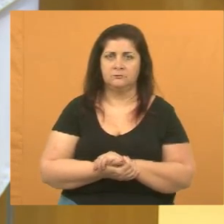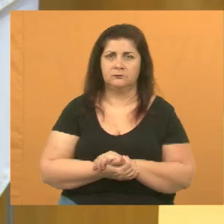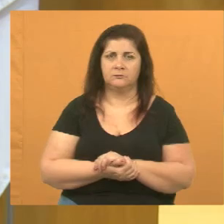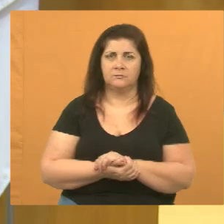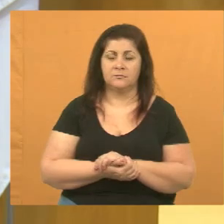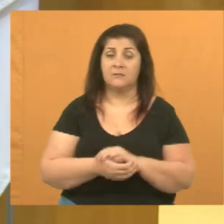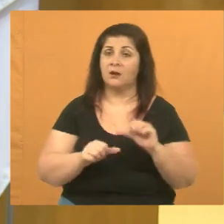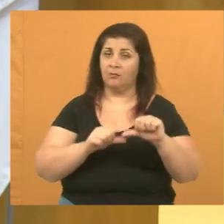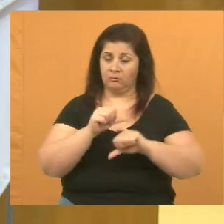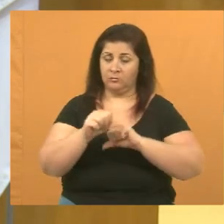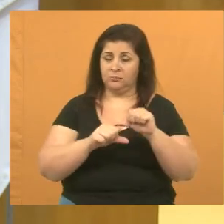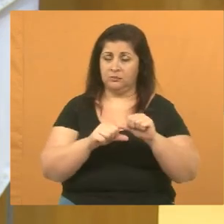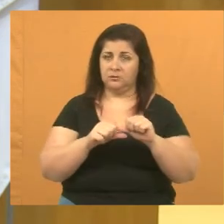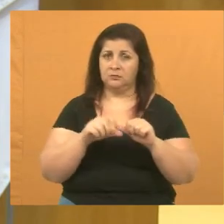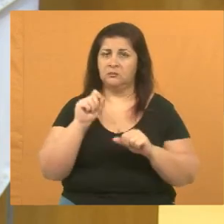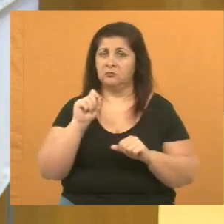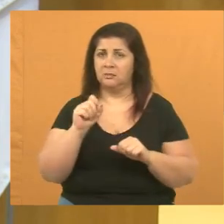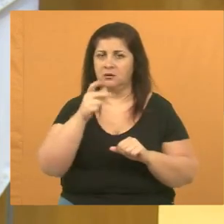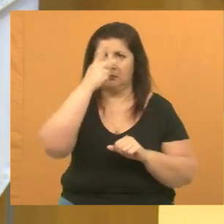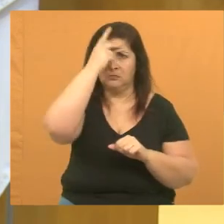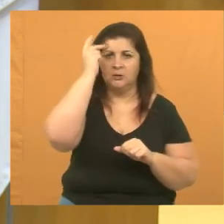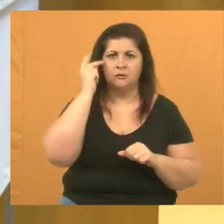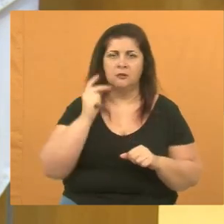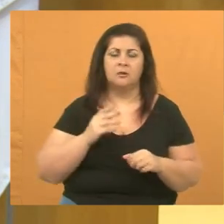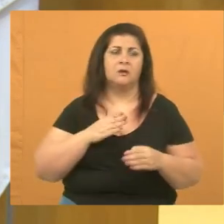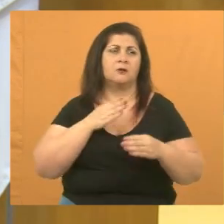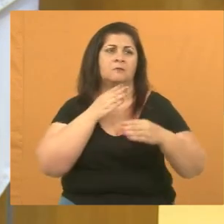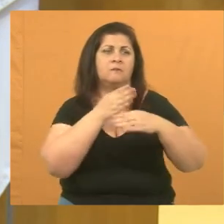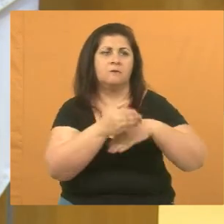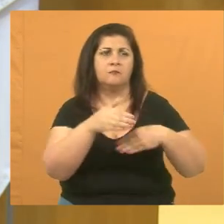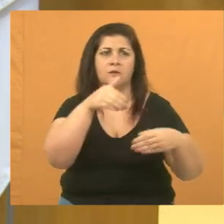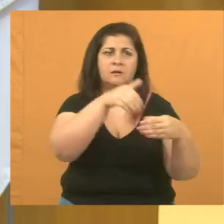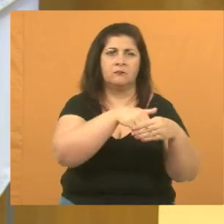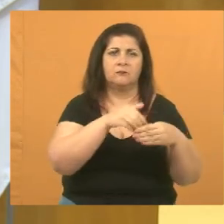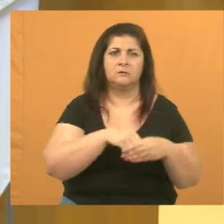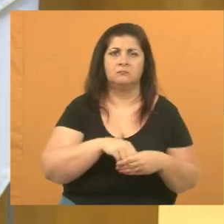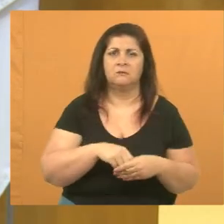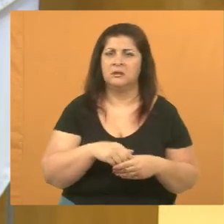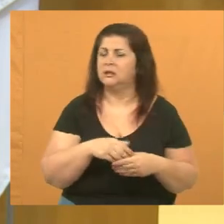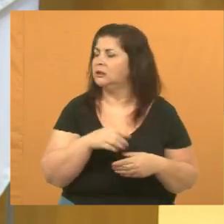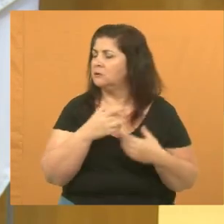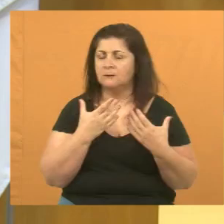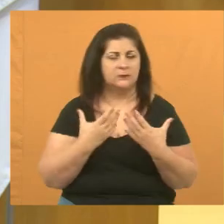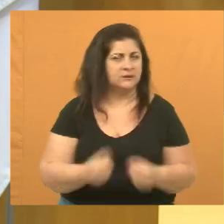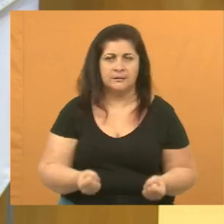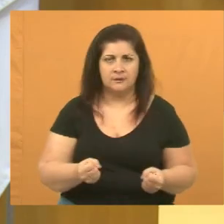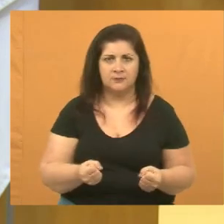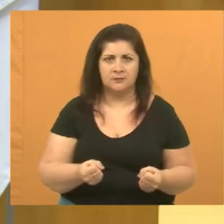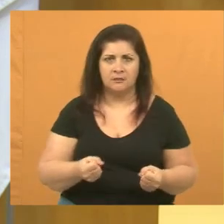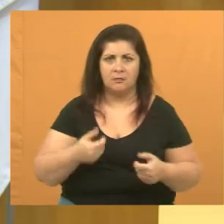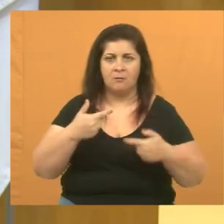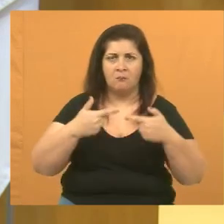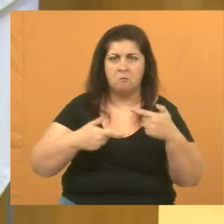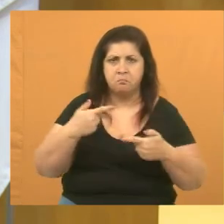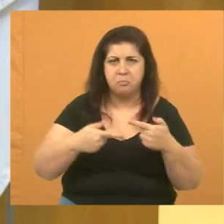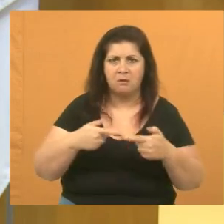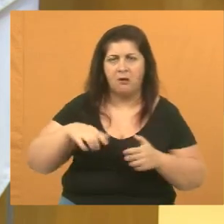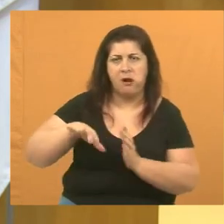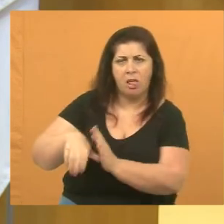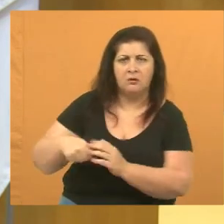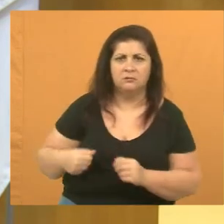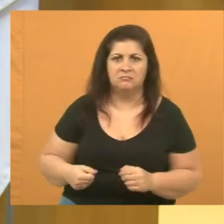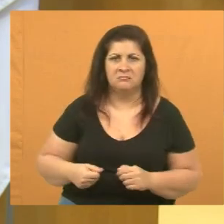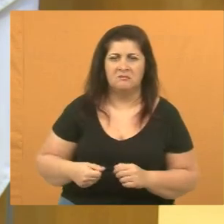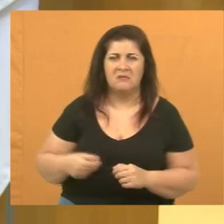E essas mudanças foram de pessoas que foram na urna para dizer que não aceita mais política corrupta, que não aceita mais a